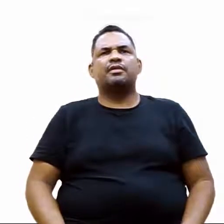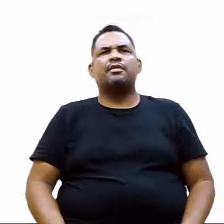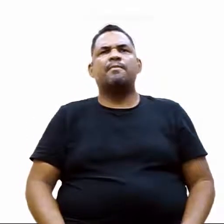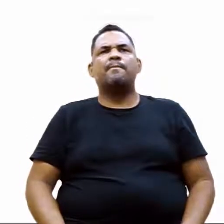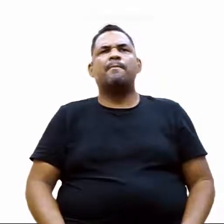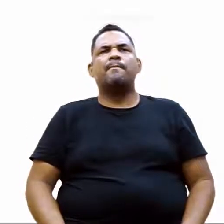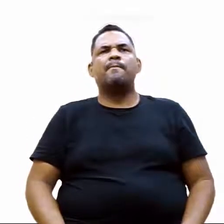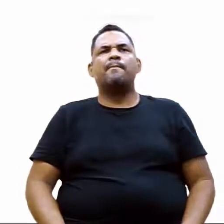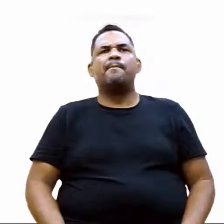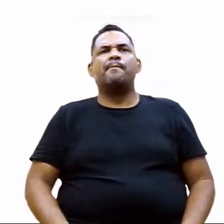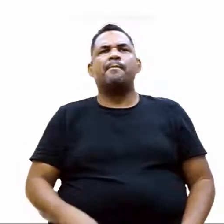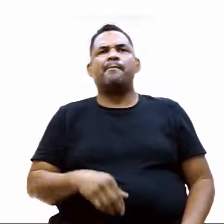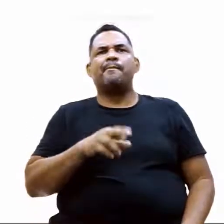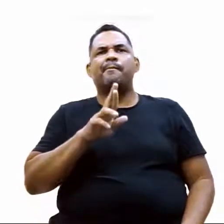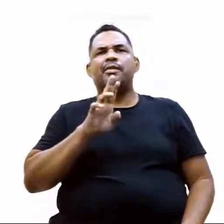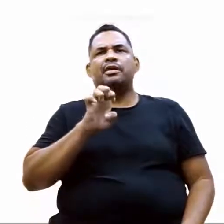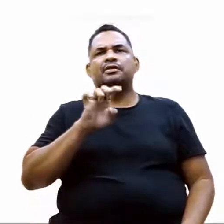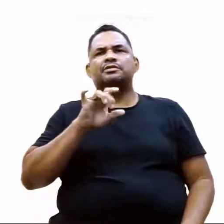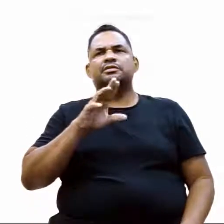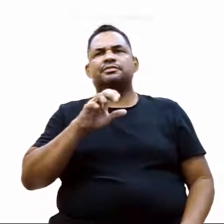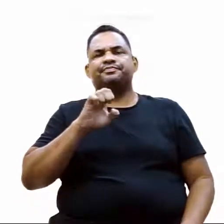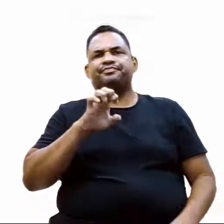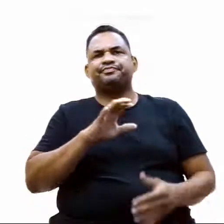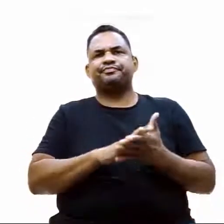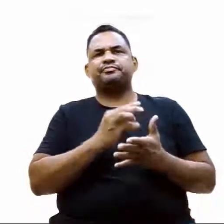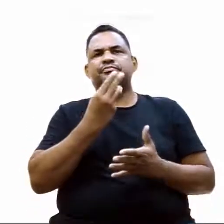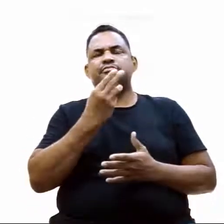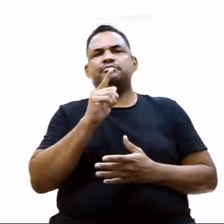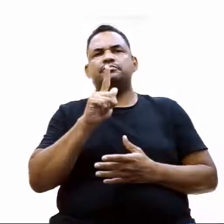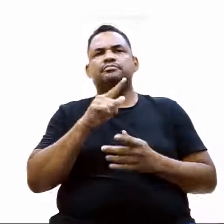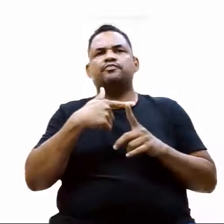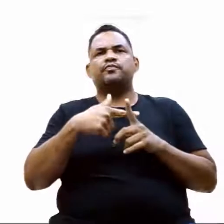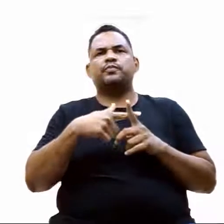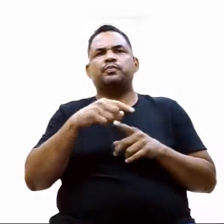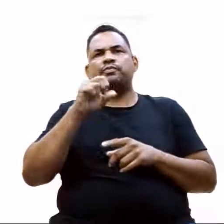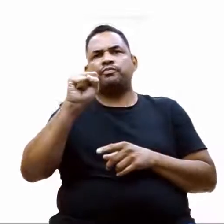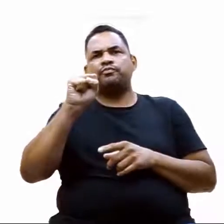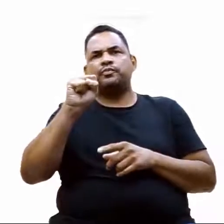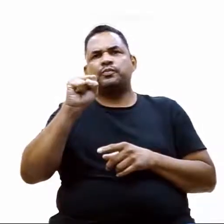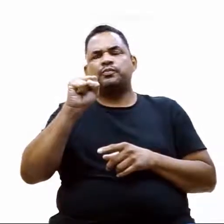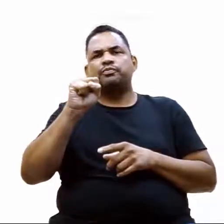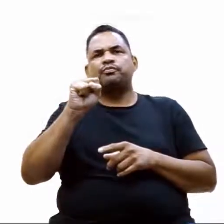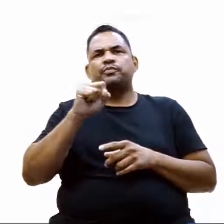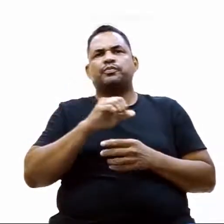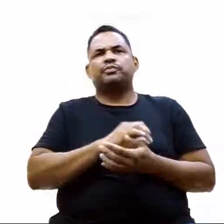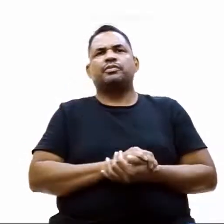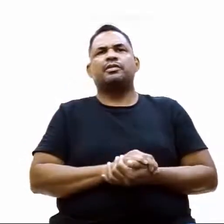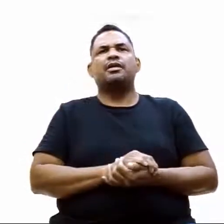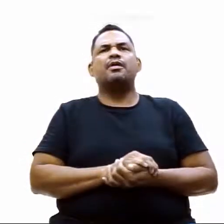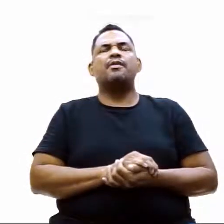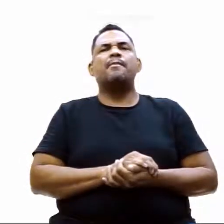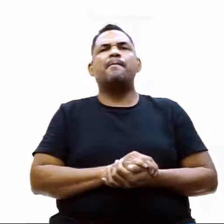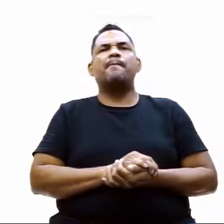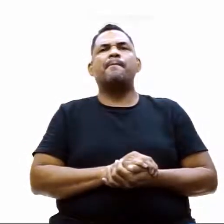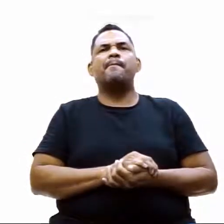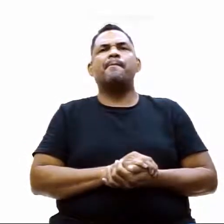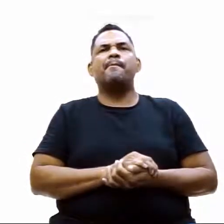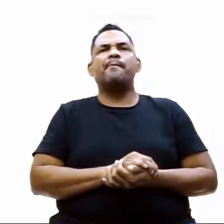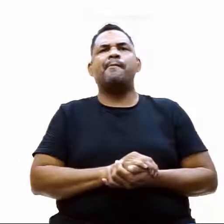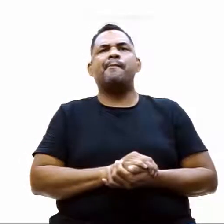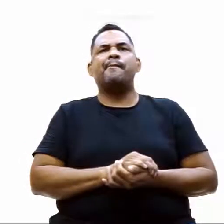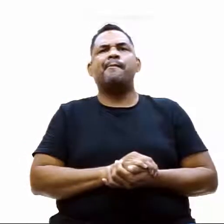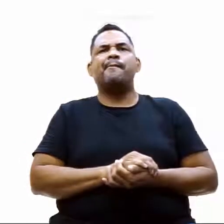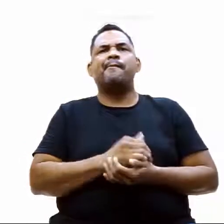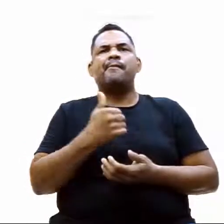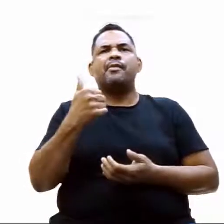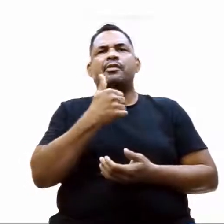Os reagentes, 3 gramas mais 8, quer dizer, carbono, grafite e 8 do oxigênio, formando